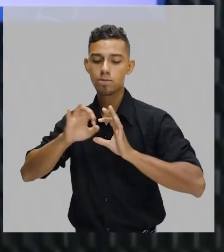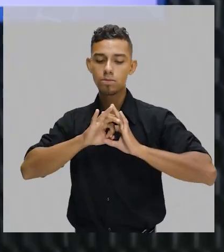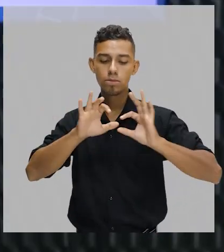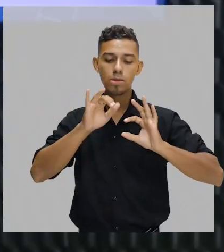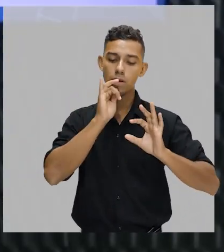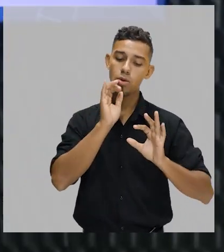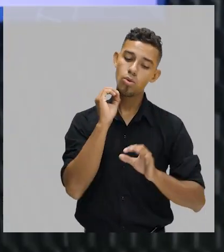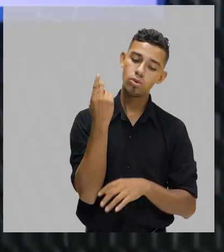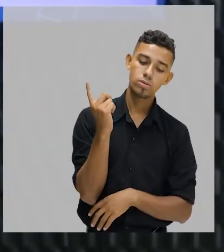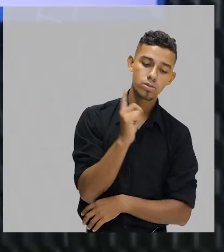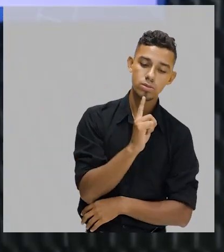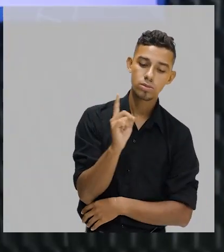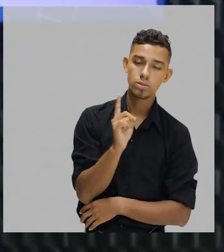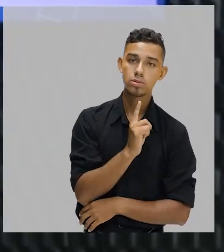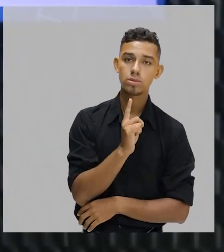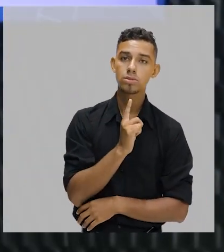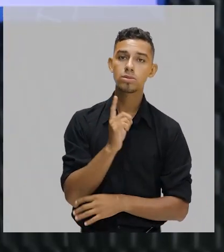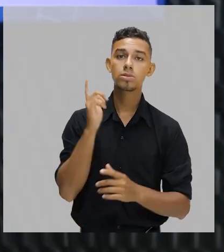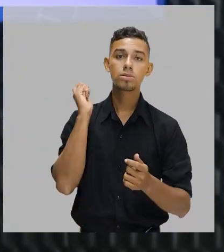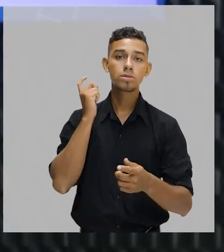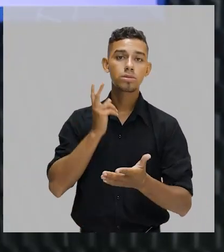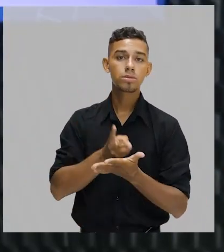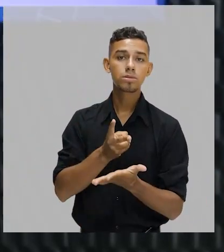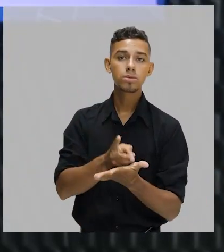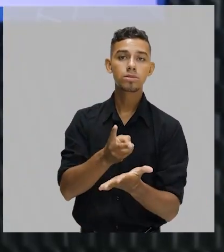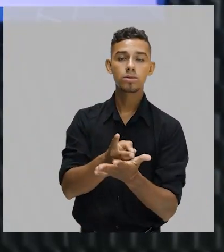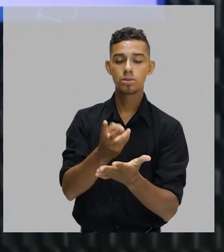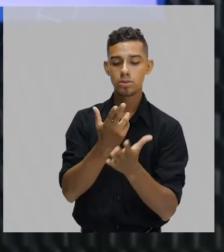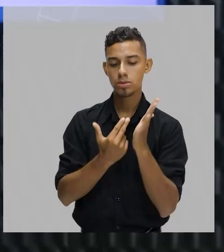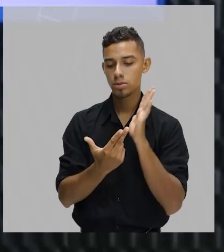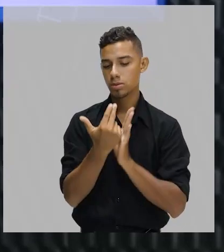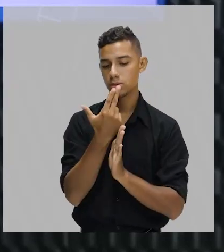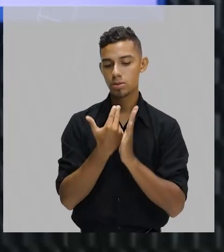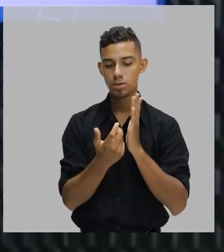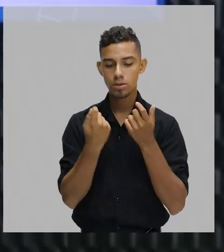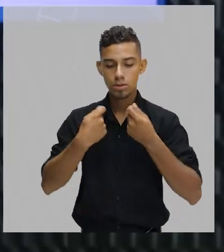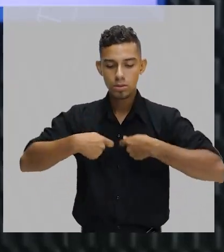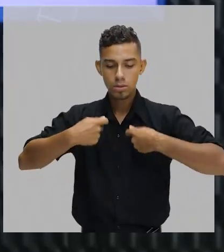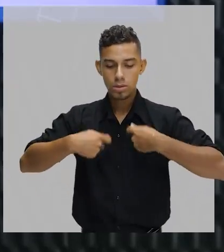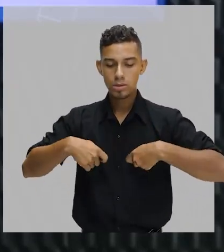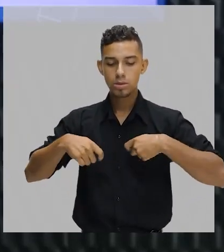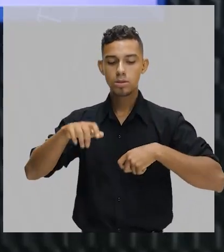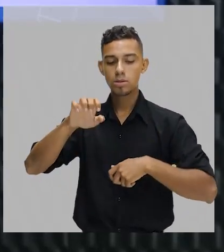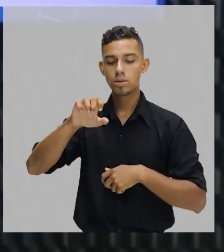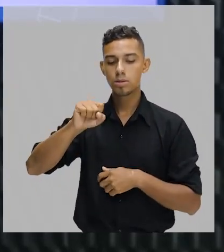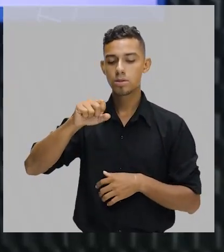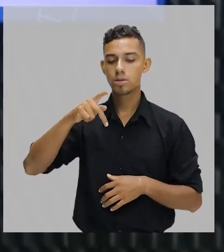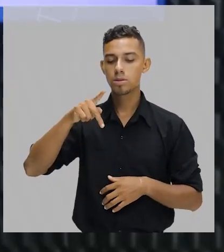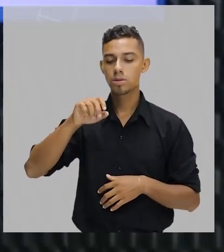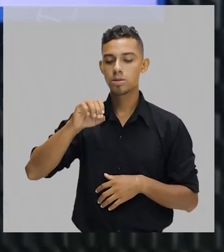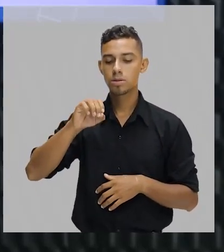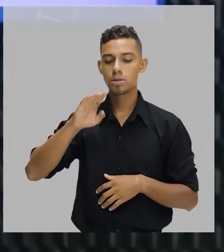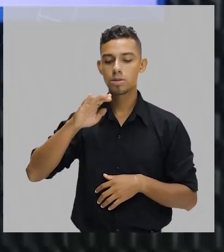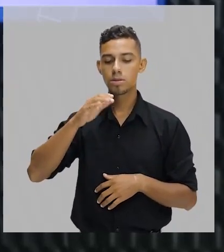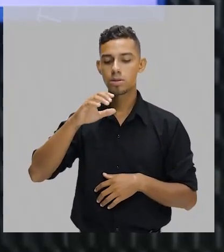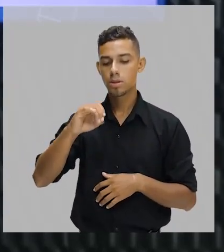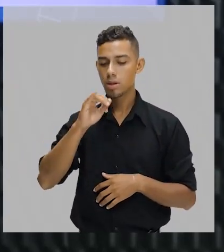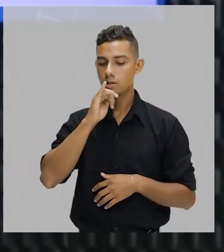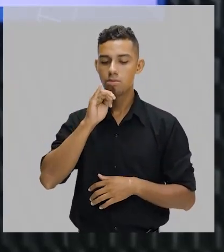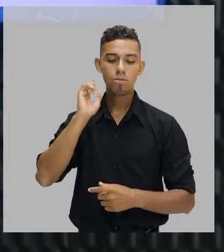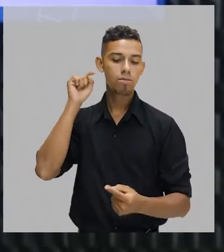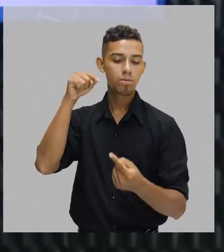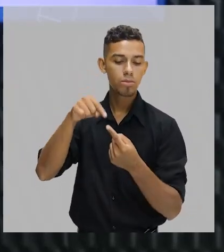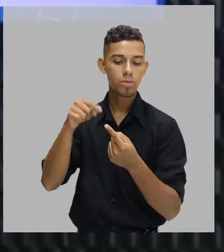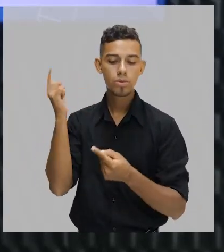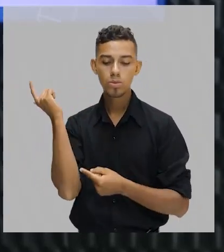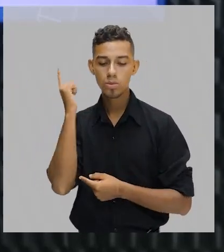não, né? Normalmente os primeiros desenhos são feitos dentro de um processo desse esboço, né? E o objetivo é chegar, no caso do